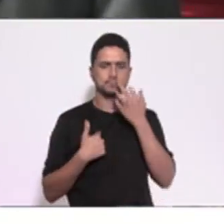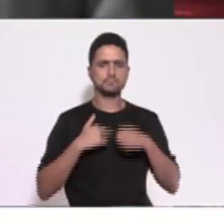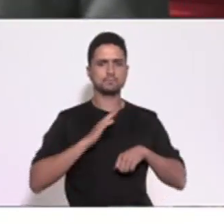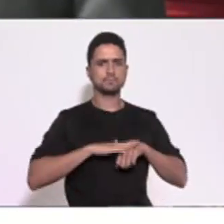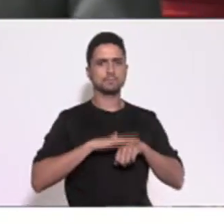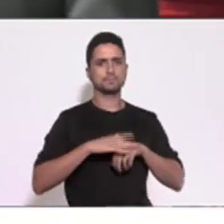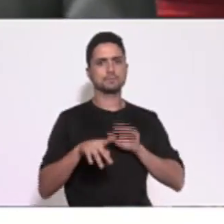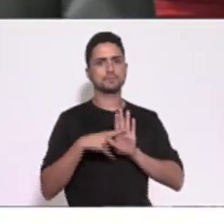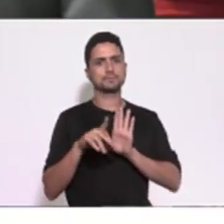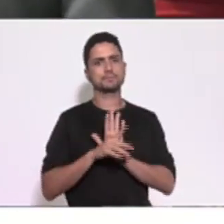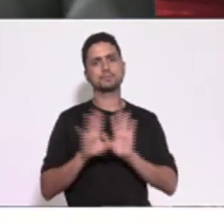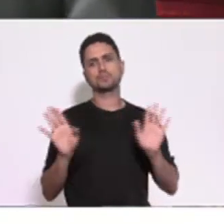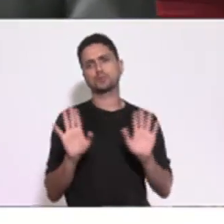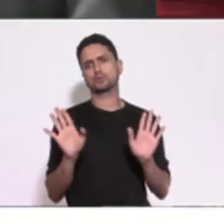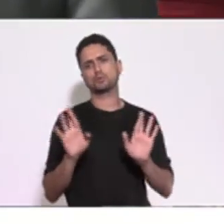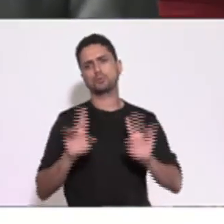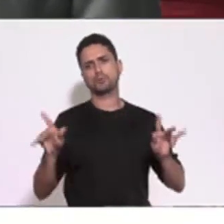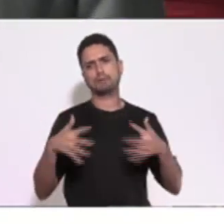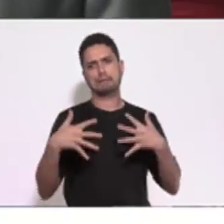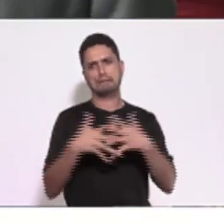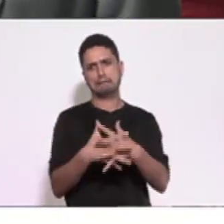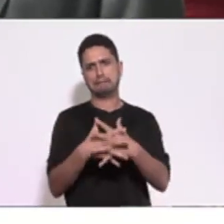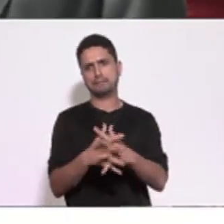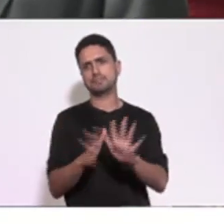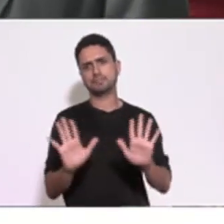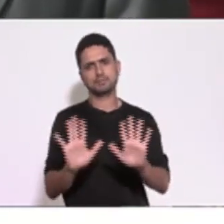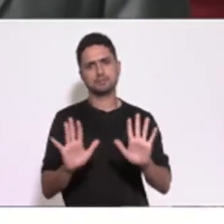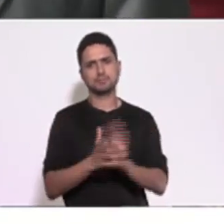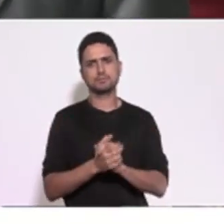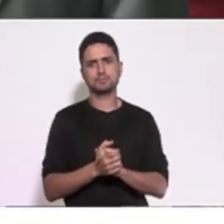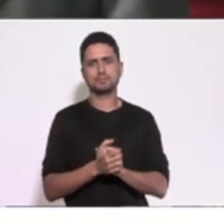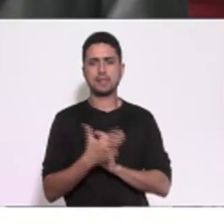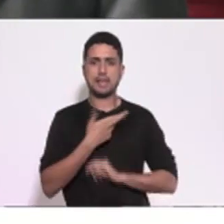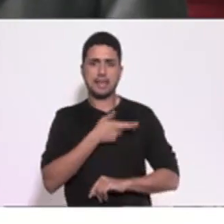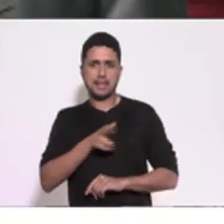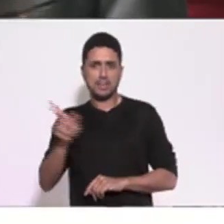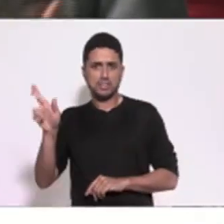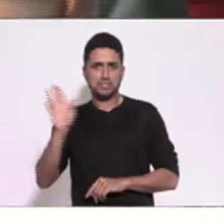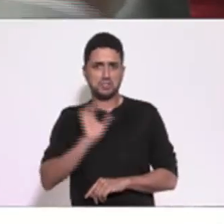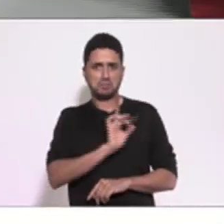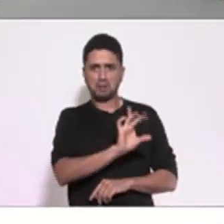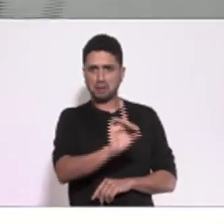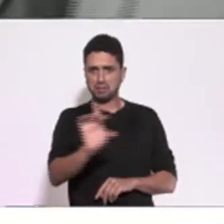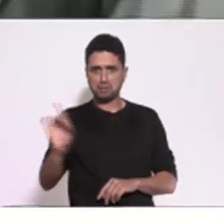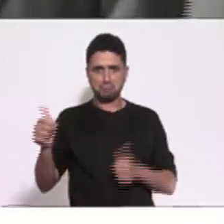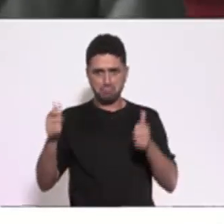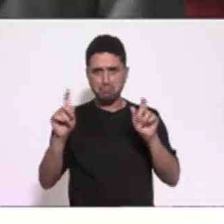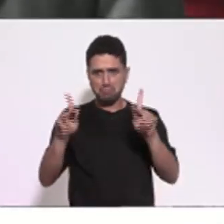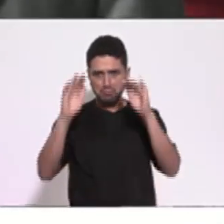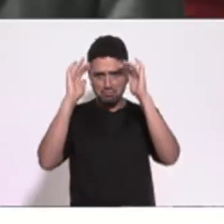é colocar qualquer óbice no livre exercício da religiosidade de ninguém. A nossa